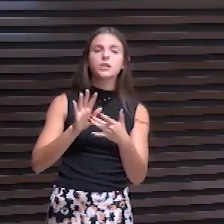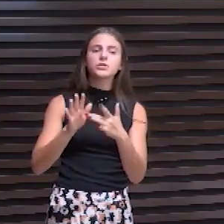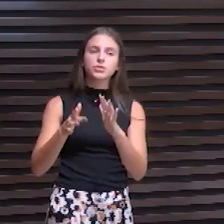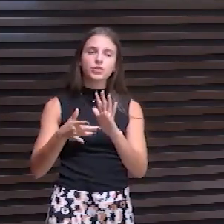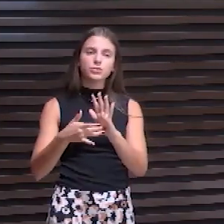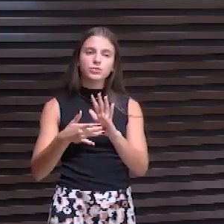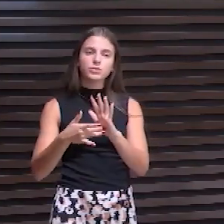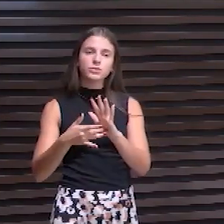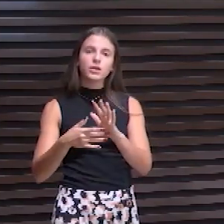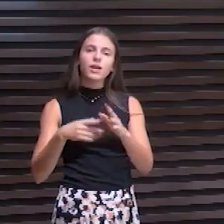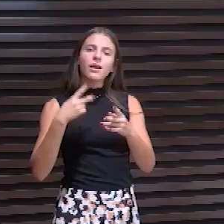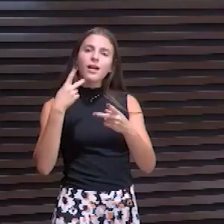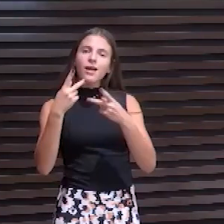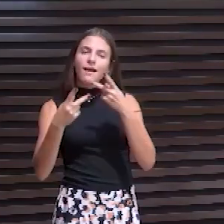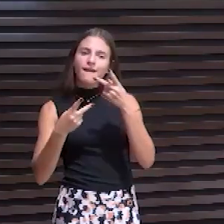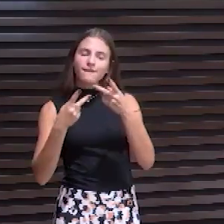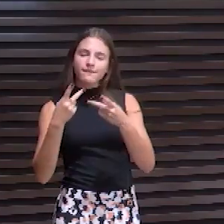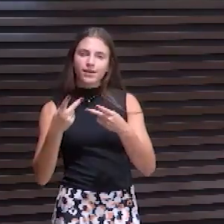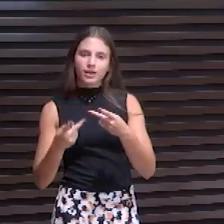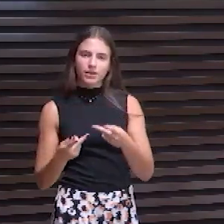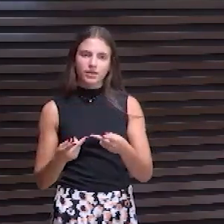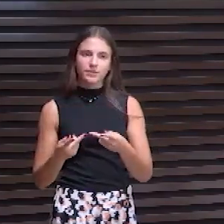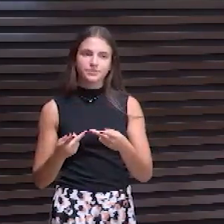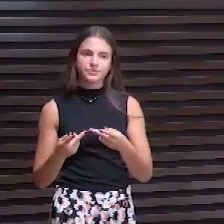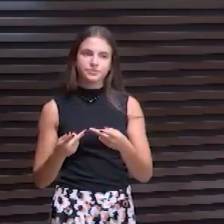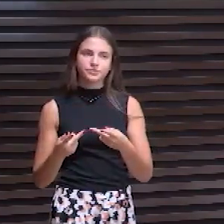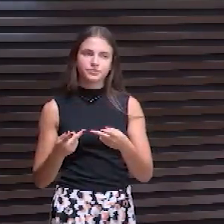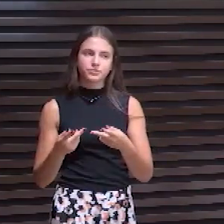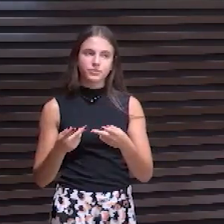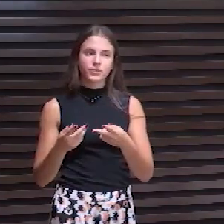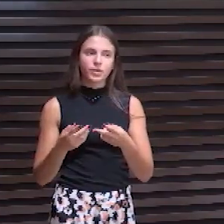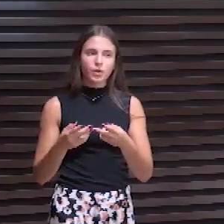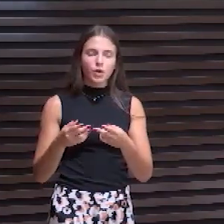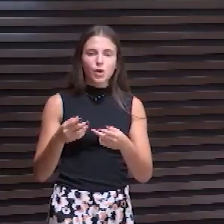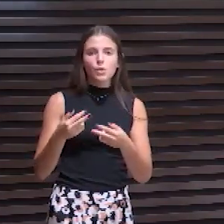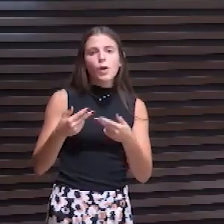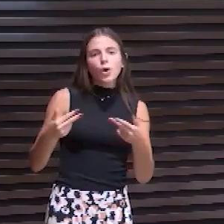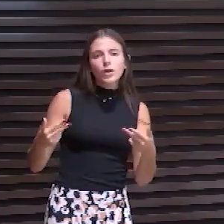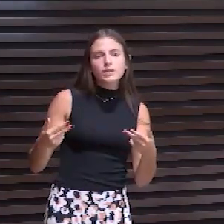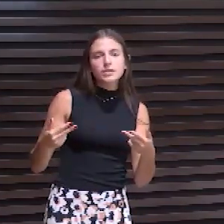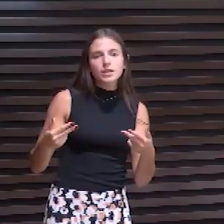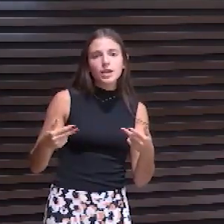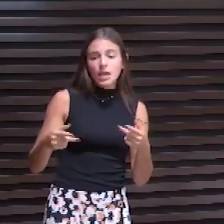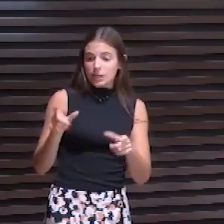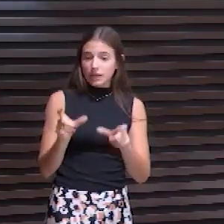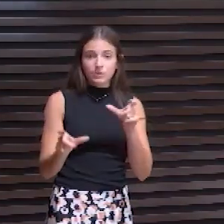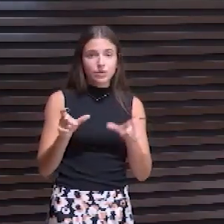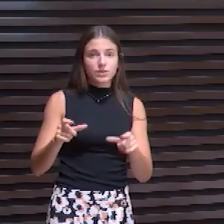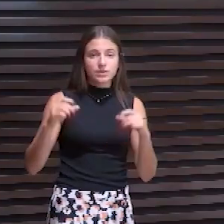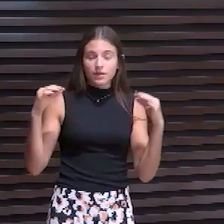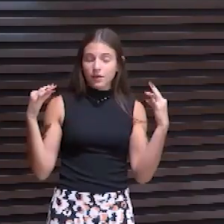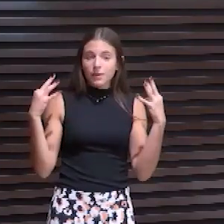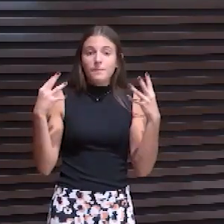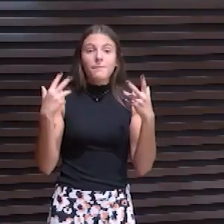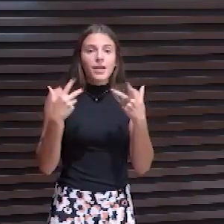fala algo para esses ouvintes, que deixa esses ouvintes, a palavra diz aqui, maravilhados.